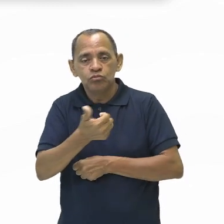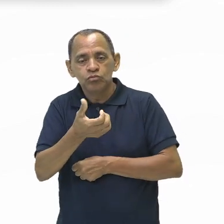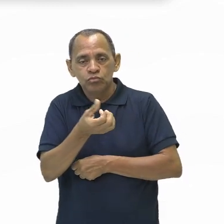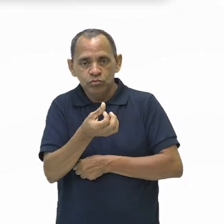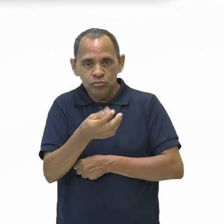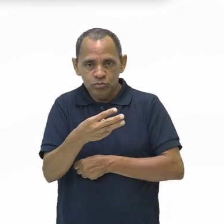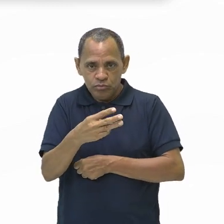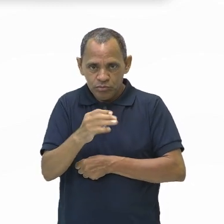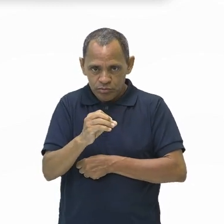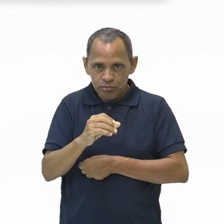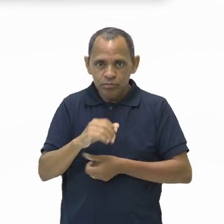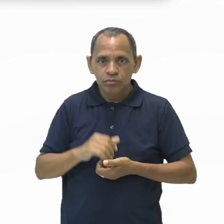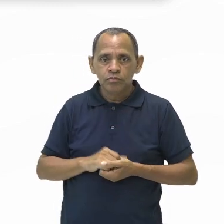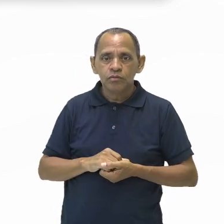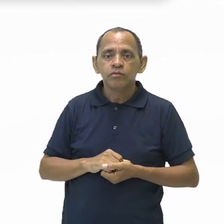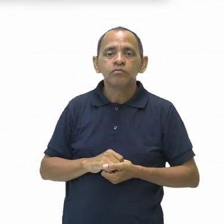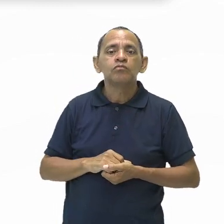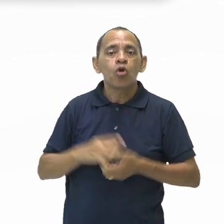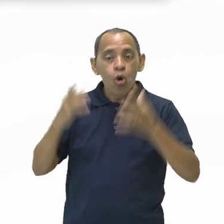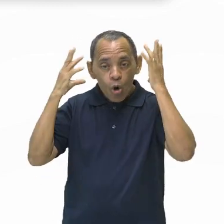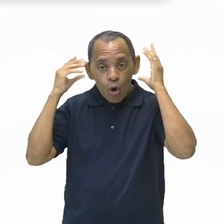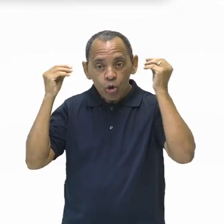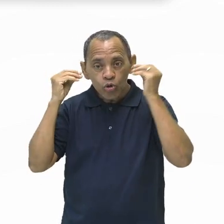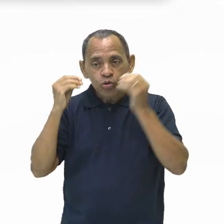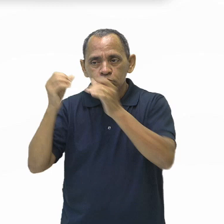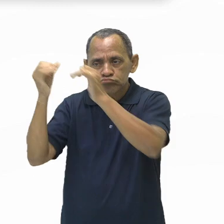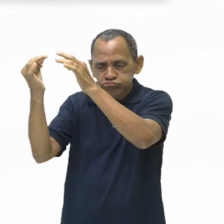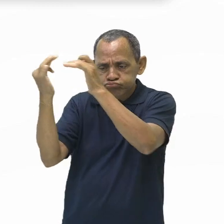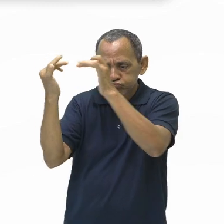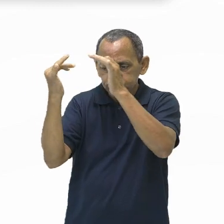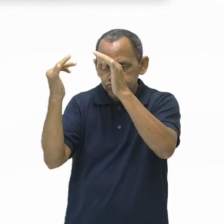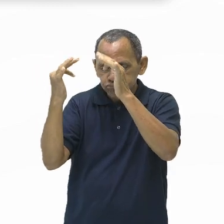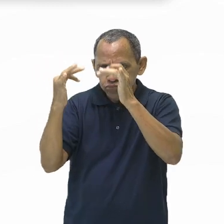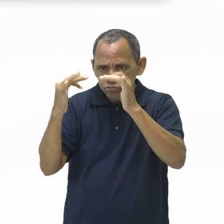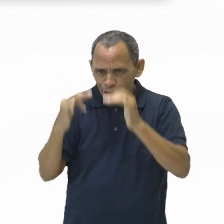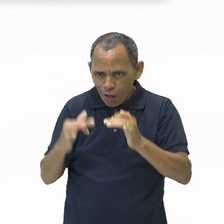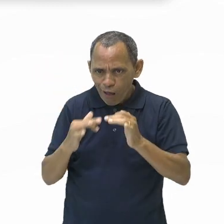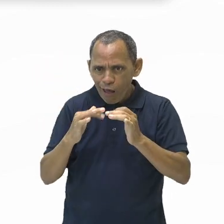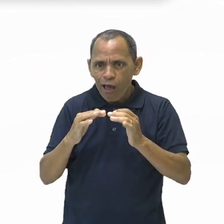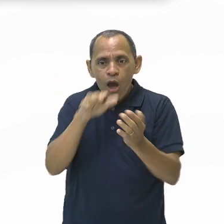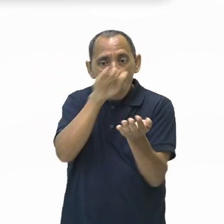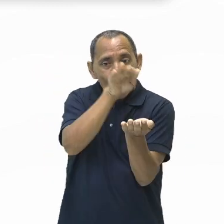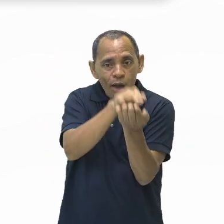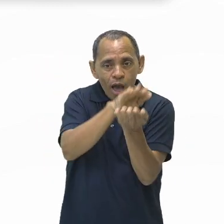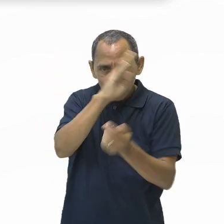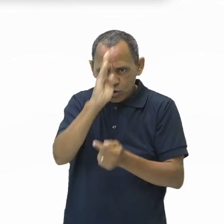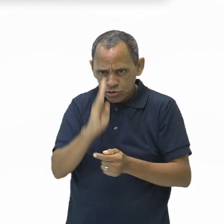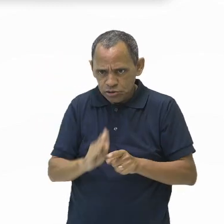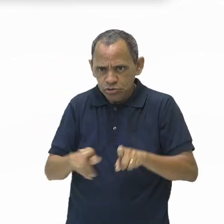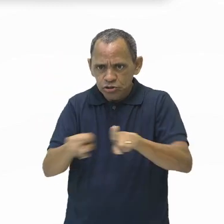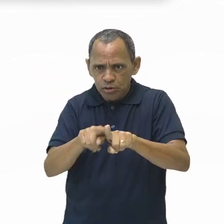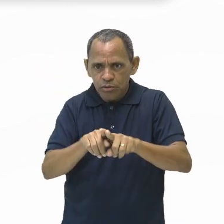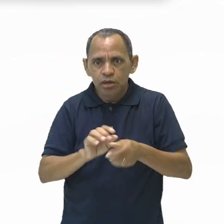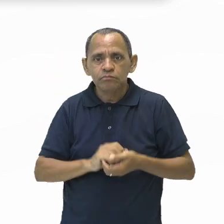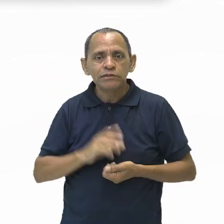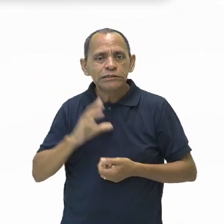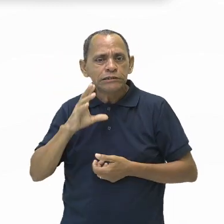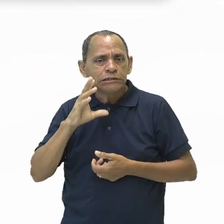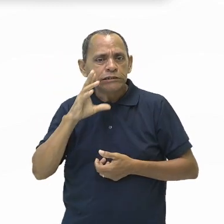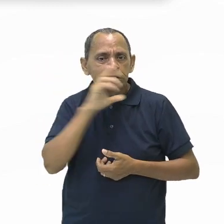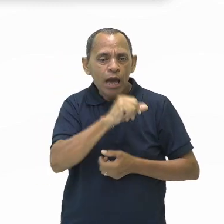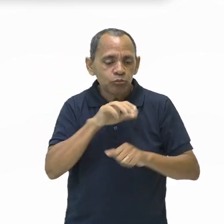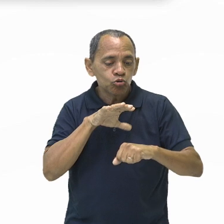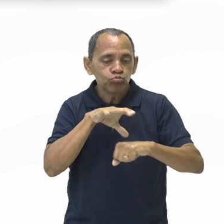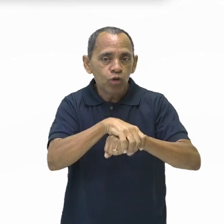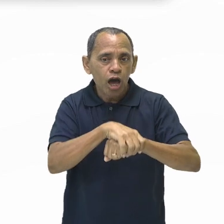1630, quando os holandeses desembarcaram em Pernambuco e rapidamente ocuparam